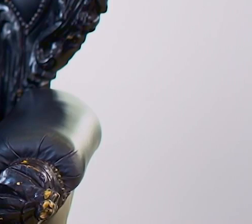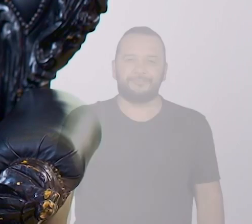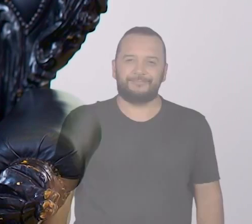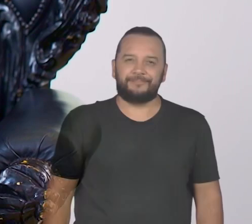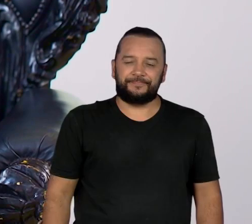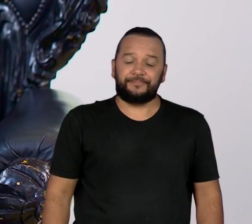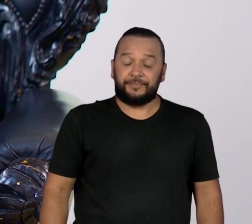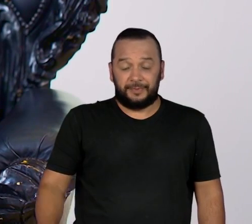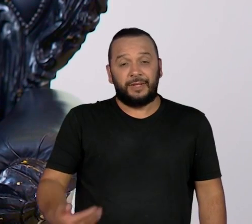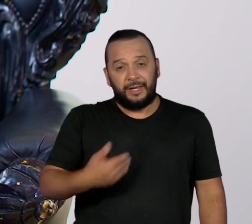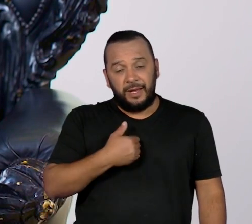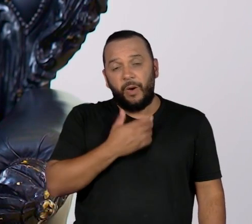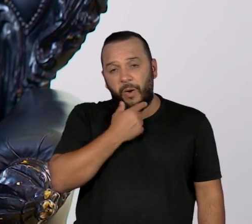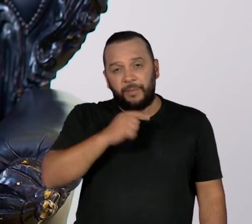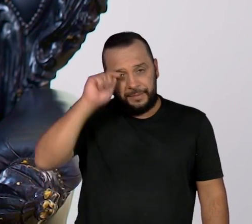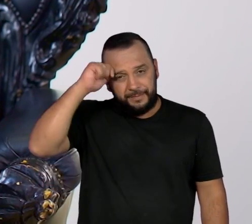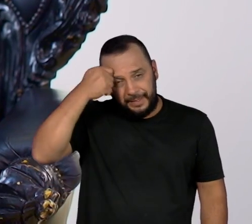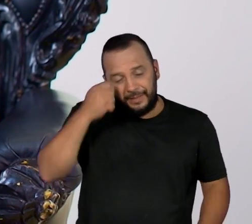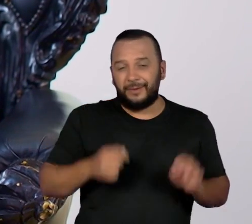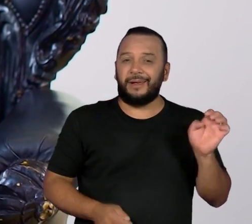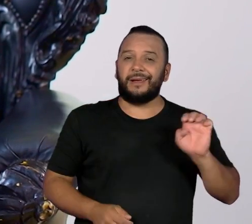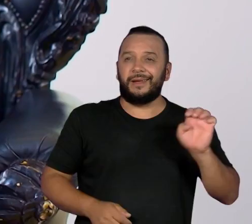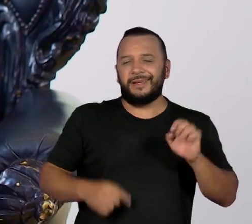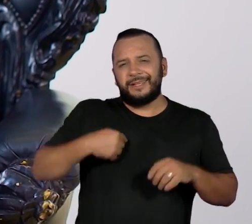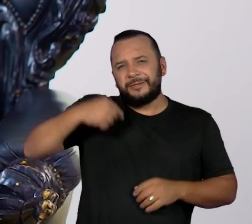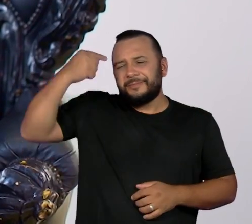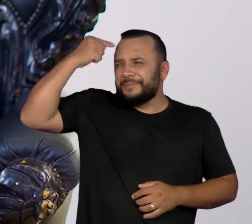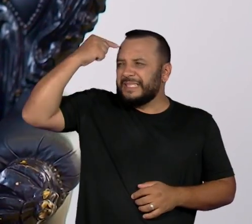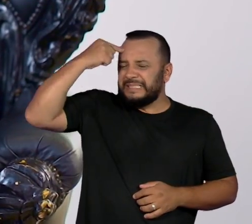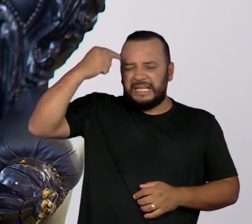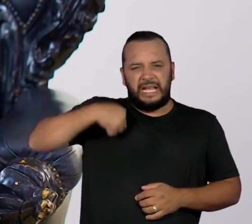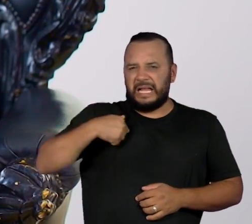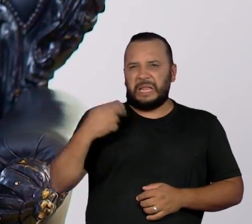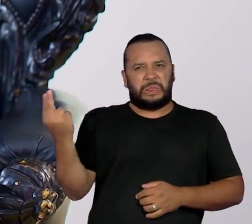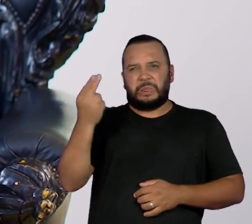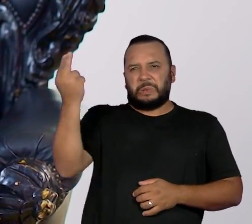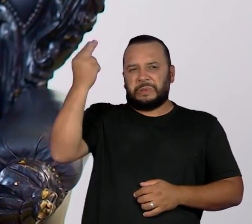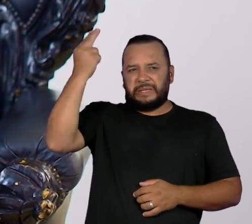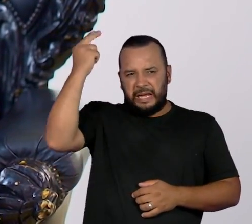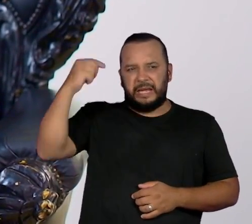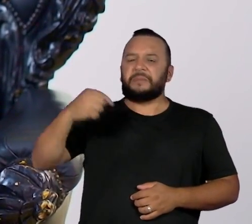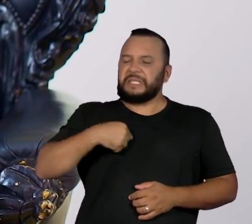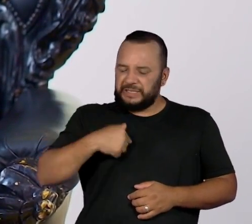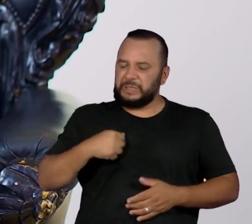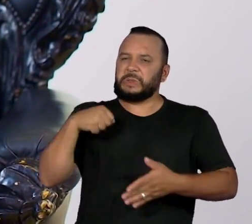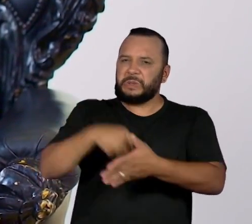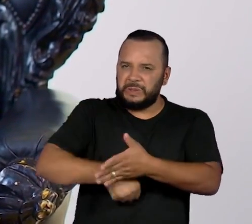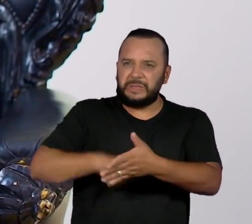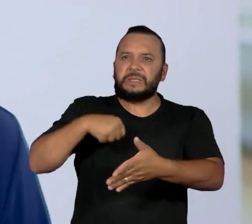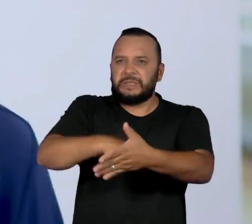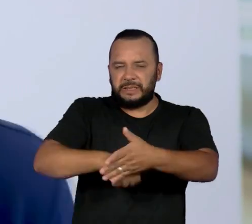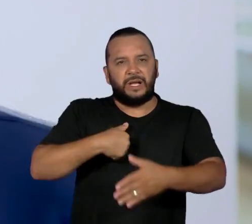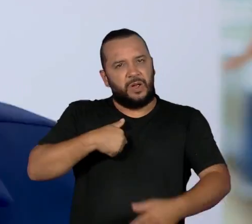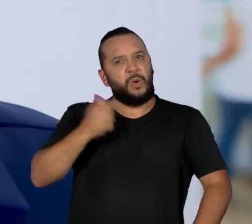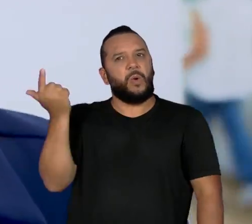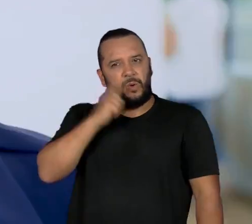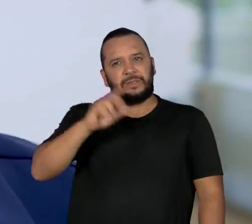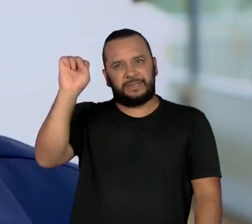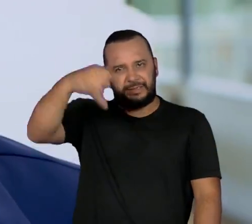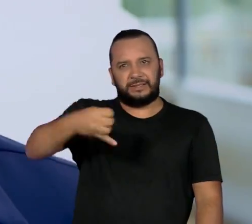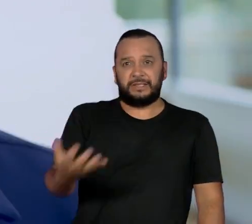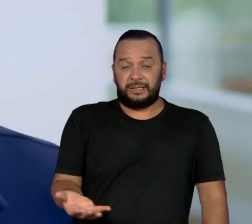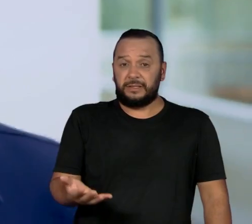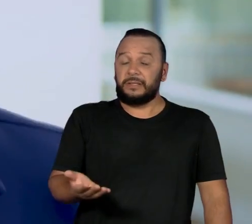Eu, como homem preto e gay, se eu tivesse pensado que eu não conseguiria, eu não teria a audácia de ter conseguido tudo que eu consegui. Tenta entender